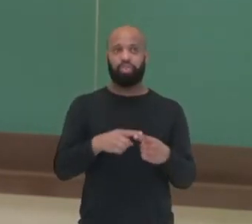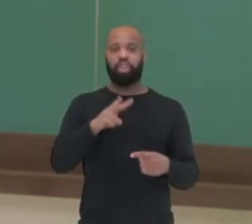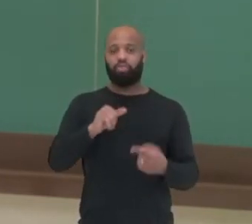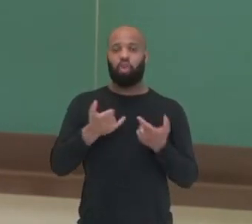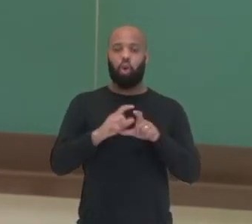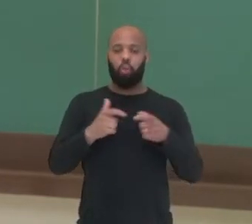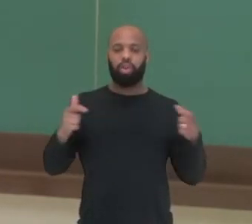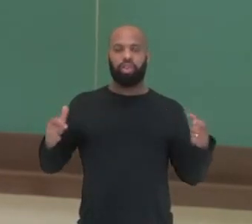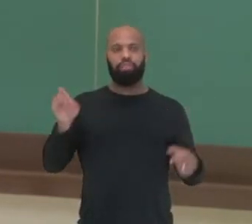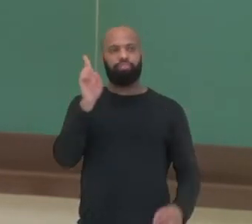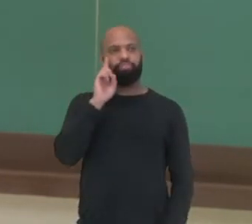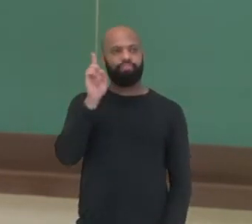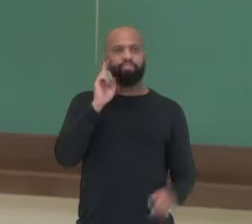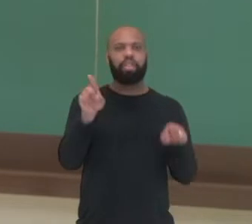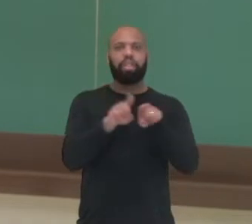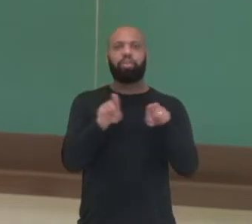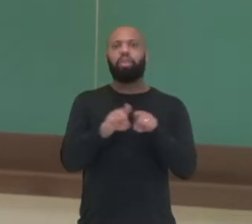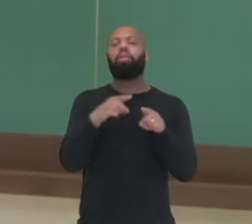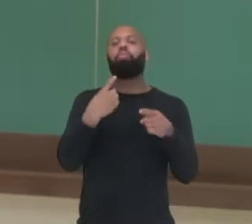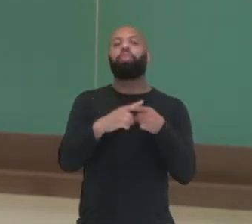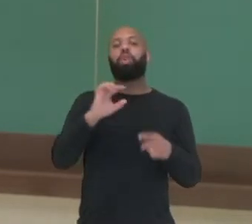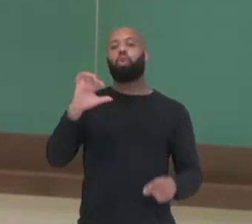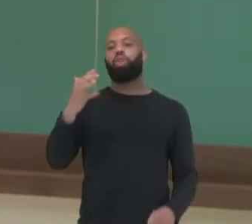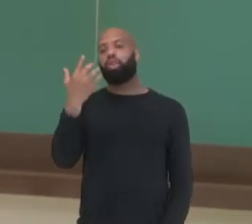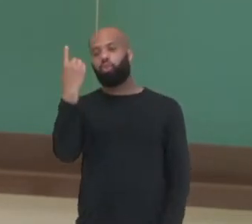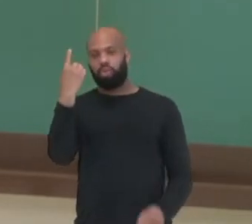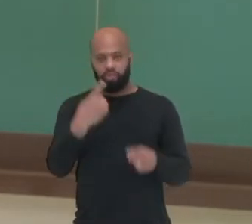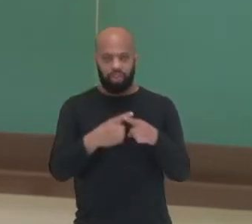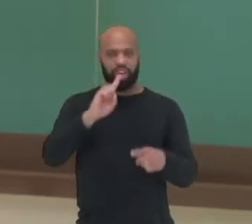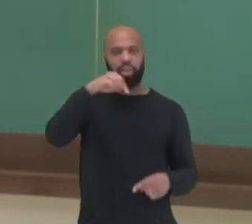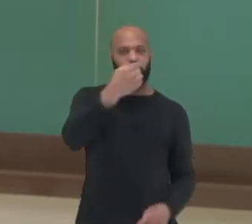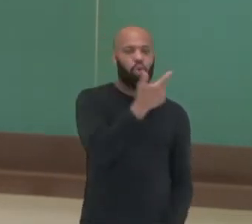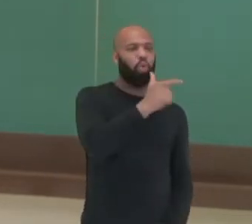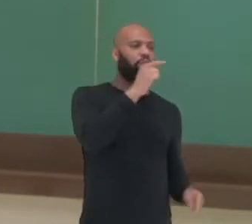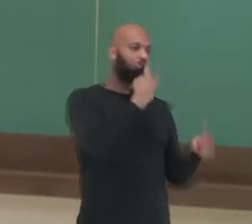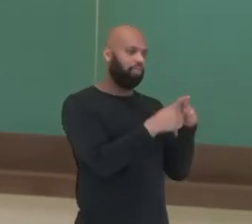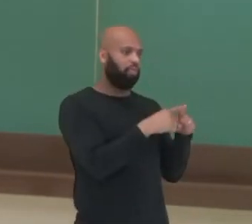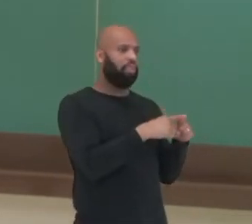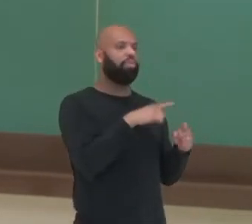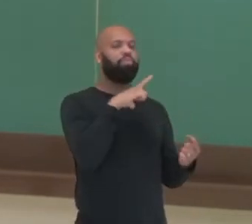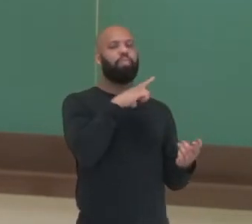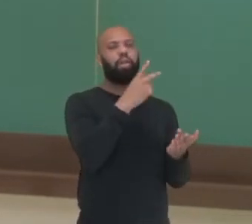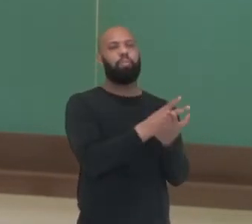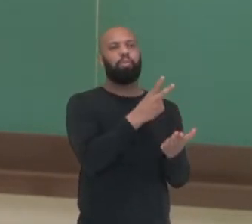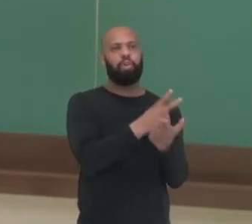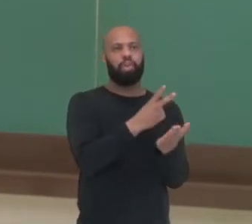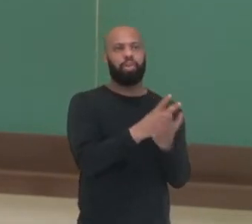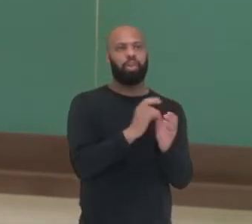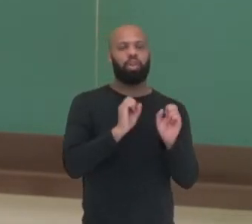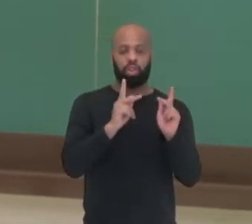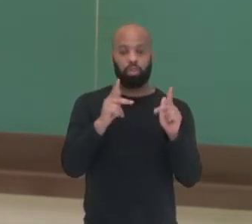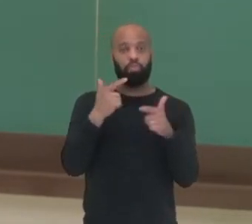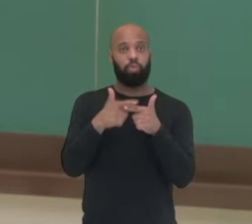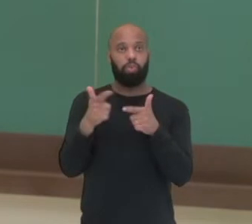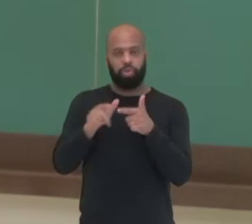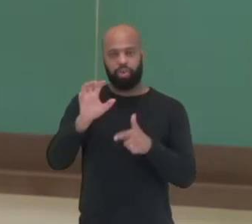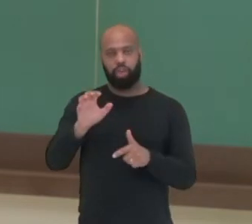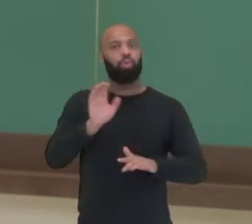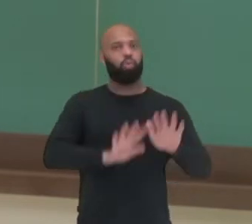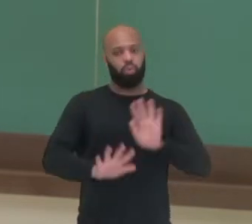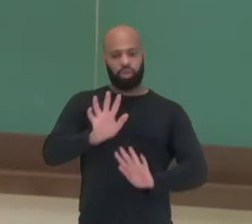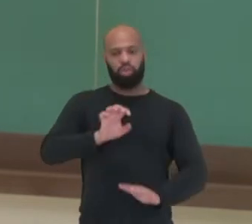a cada dia. Isso acontece uma vez por dia, depois vai acontecendo mais vezes e vai se perdendo ali, tá? Então muito